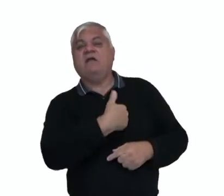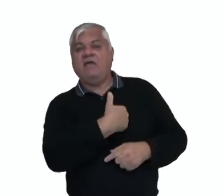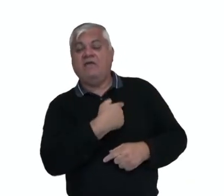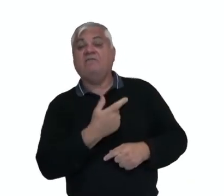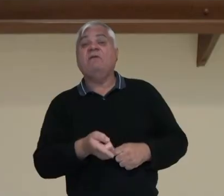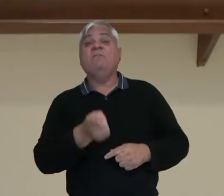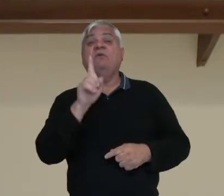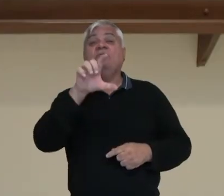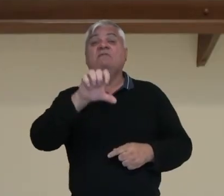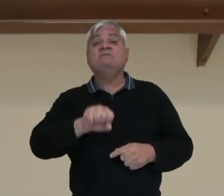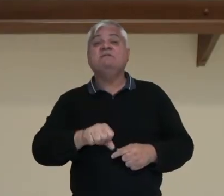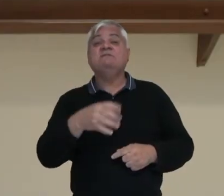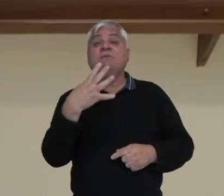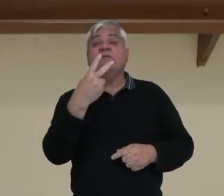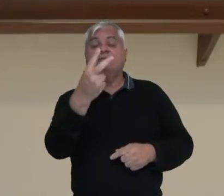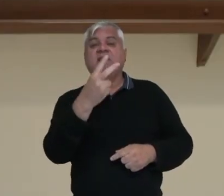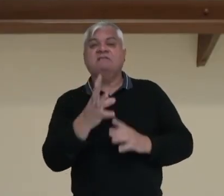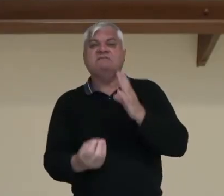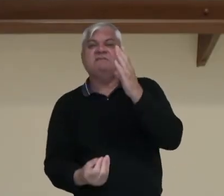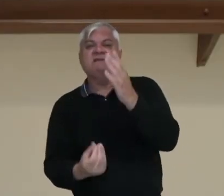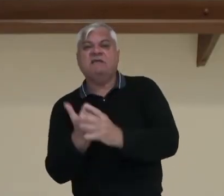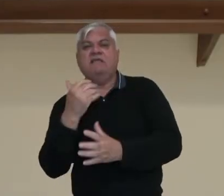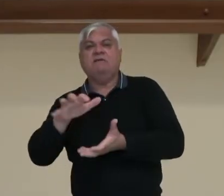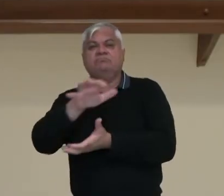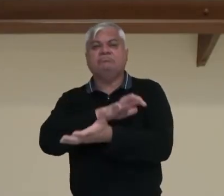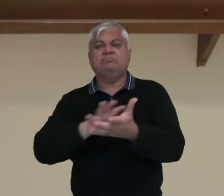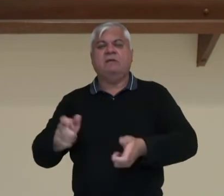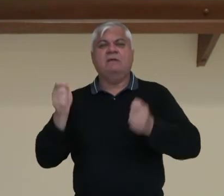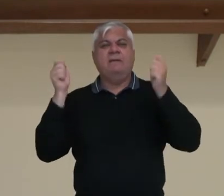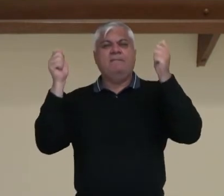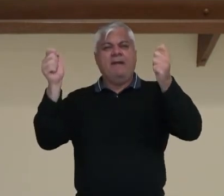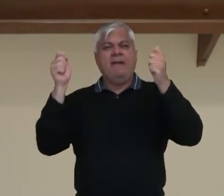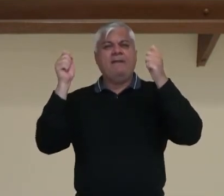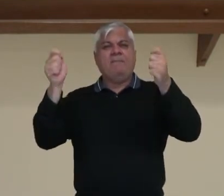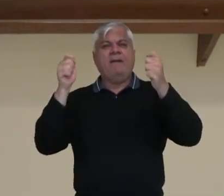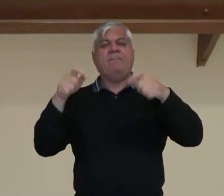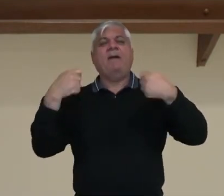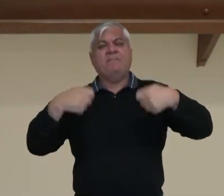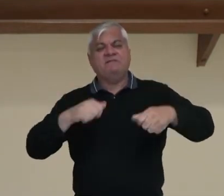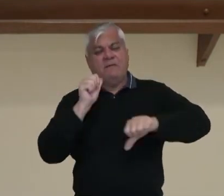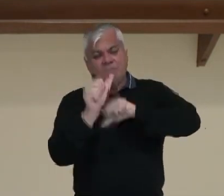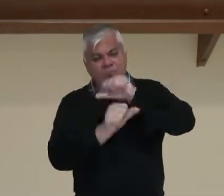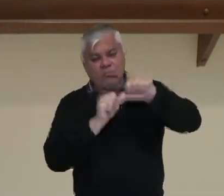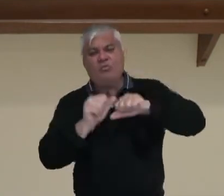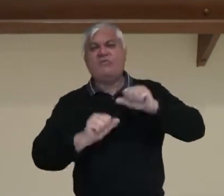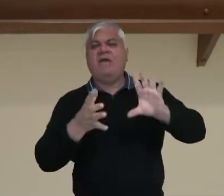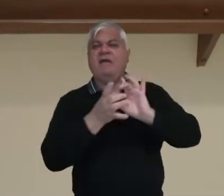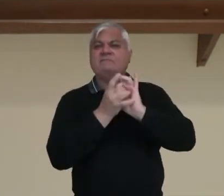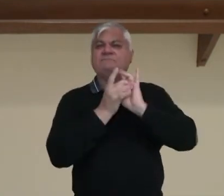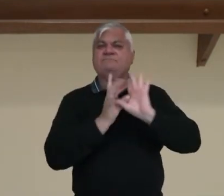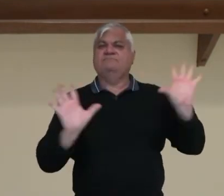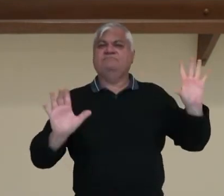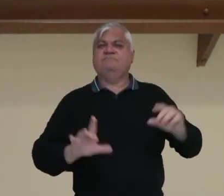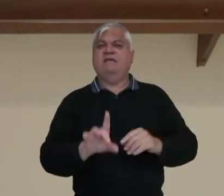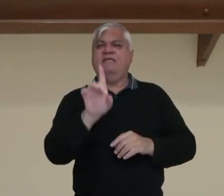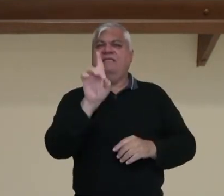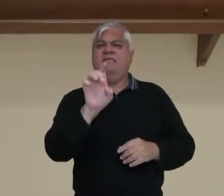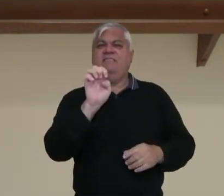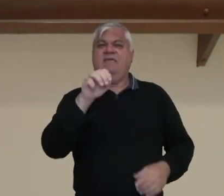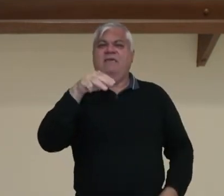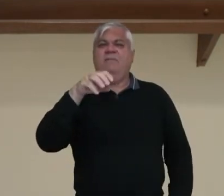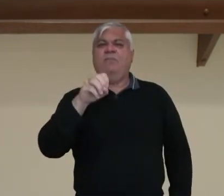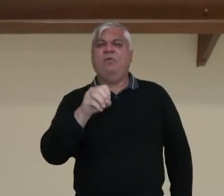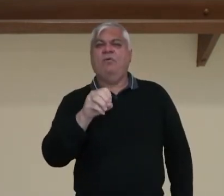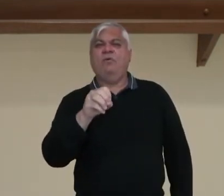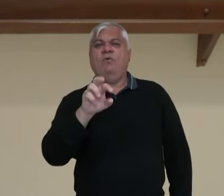inclusive, vão fazer um manifesto exigindo a democratização do país. E vão fazer, aí a gente vai ver um